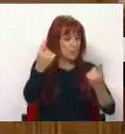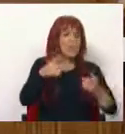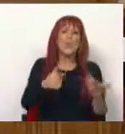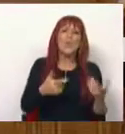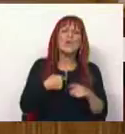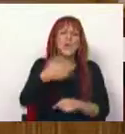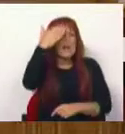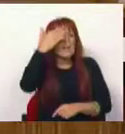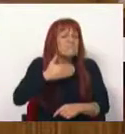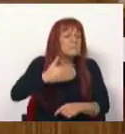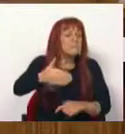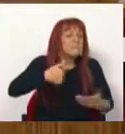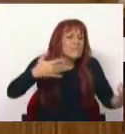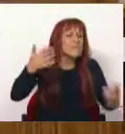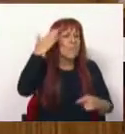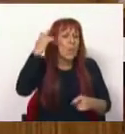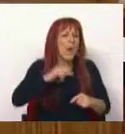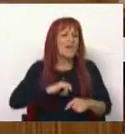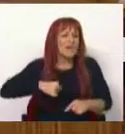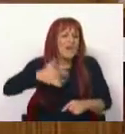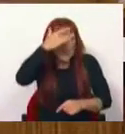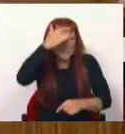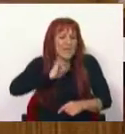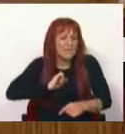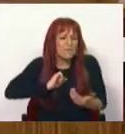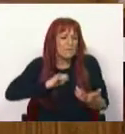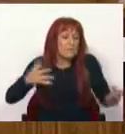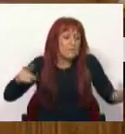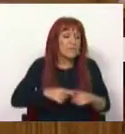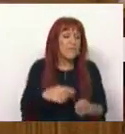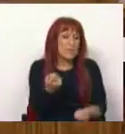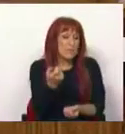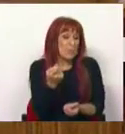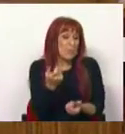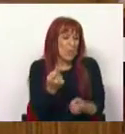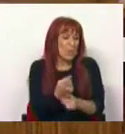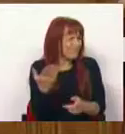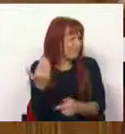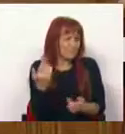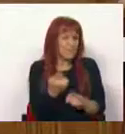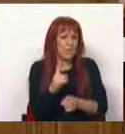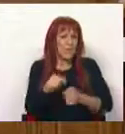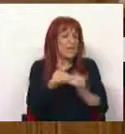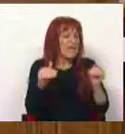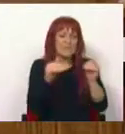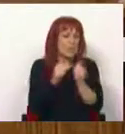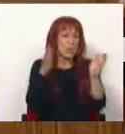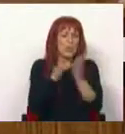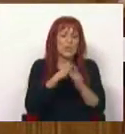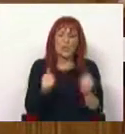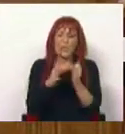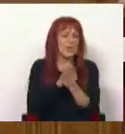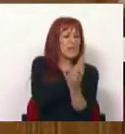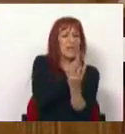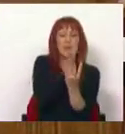que se perspectiva, na perspectiva dos Verdes, parece-nos que é insuficiente. E é insuficiente a todos os níveis e em todas